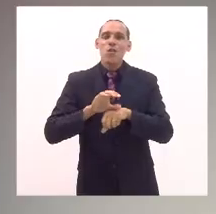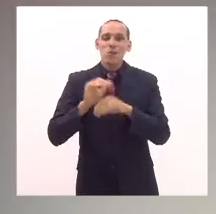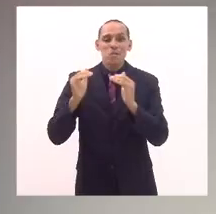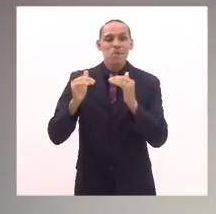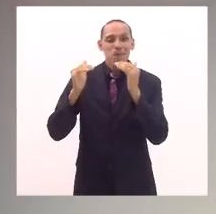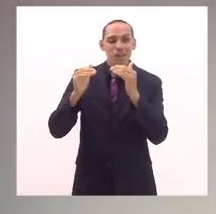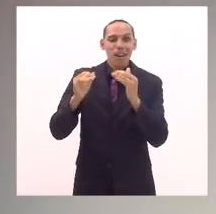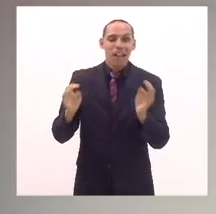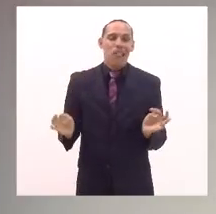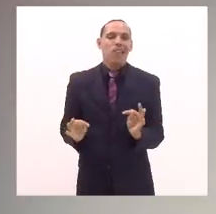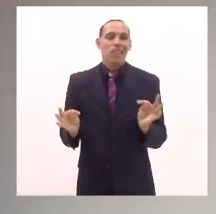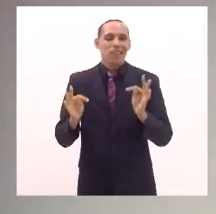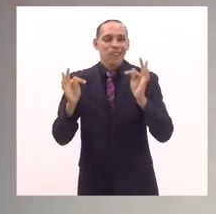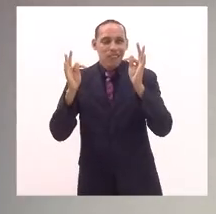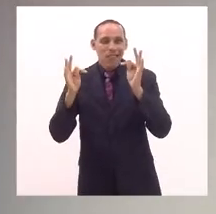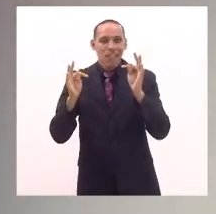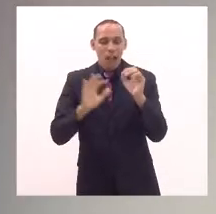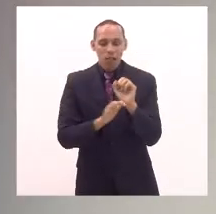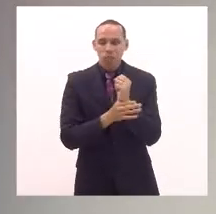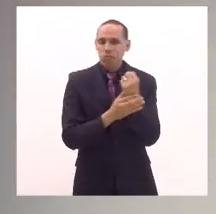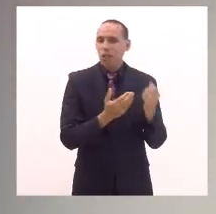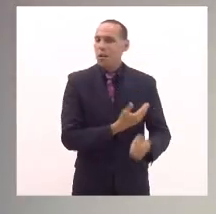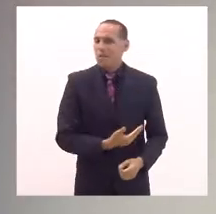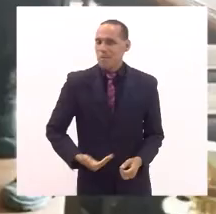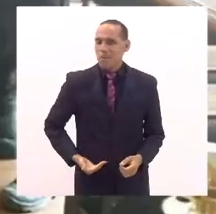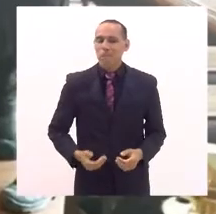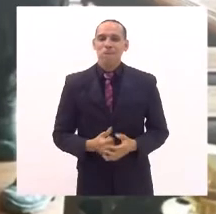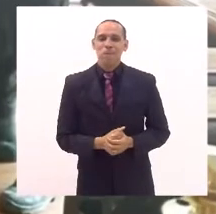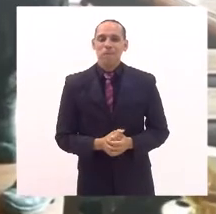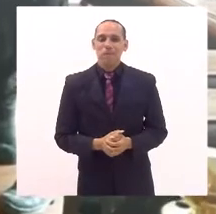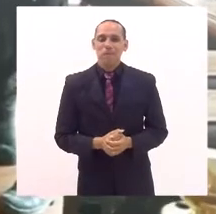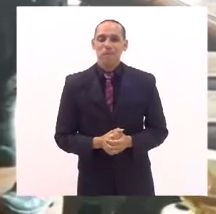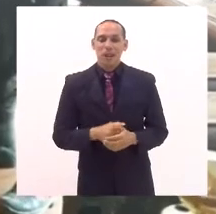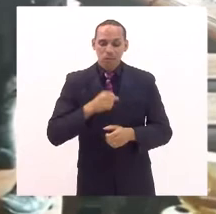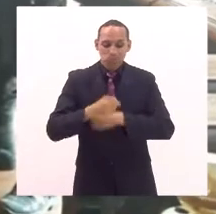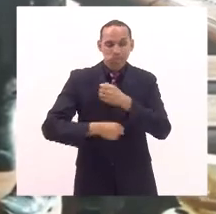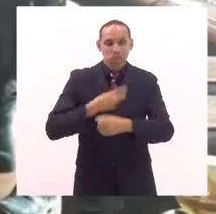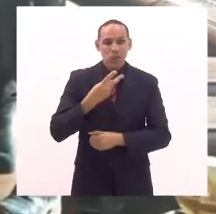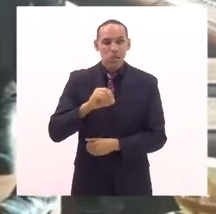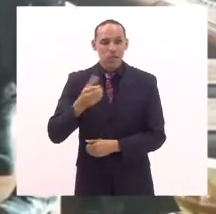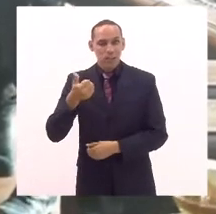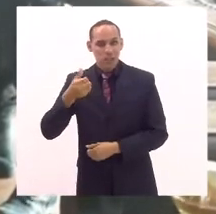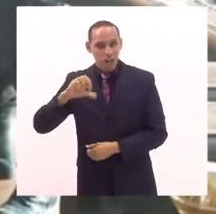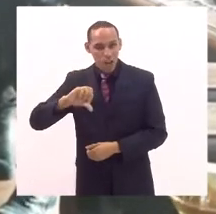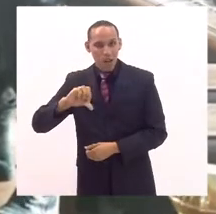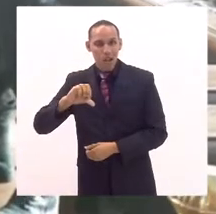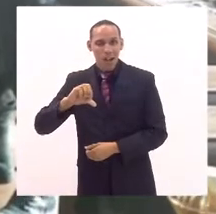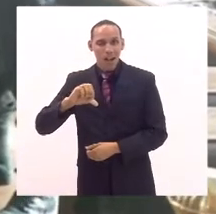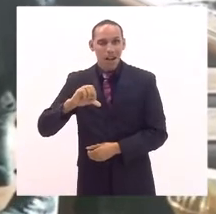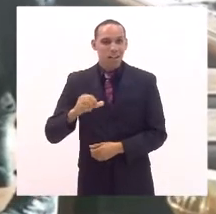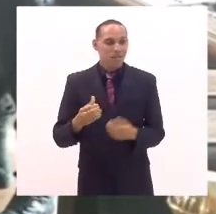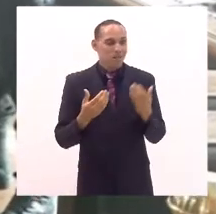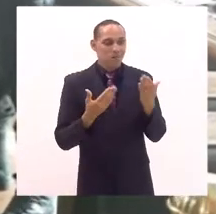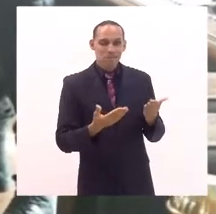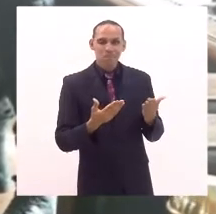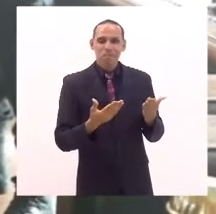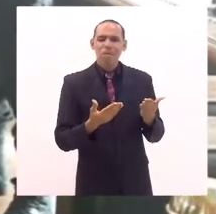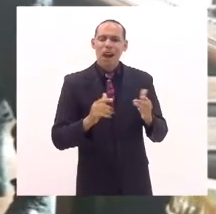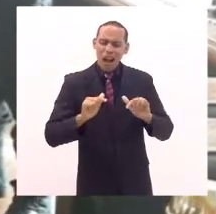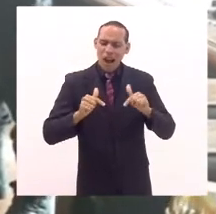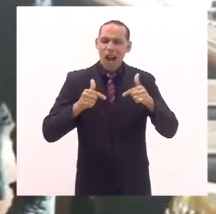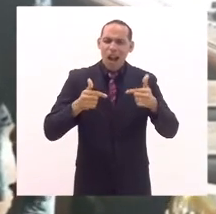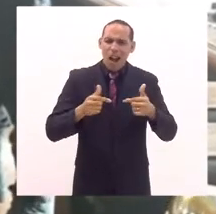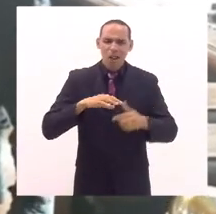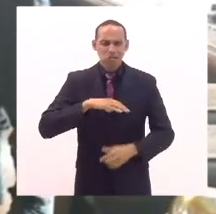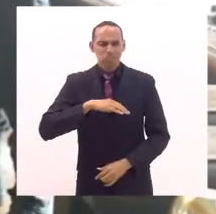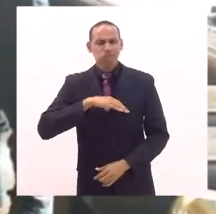de Tecnologia em Segurança Pública. Em 2019, foi congratulado pelos atos de bravura e